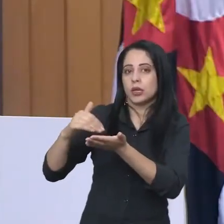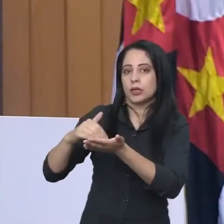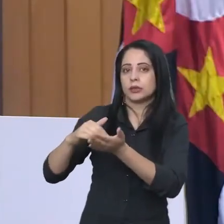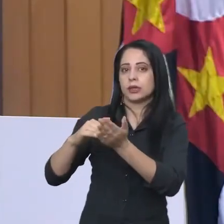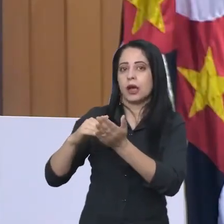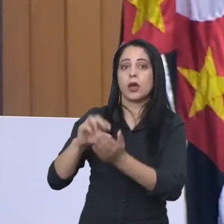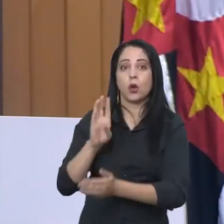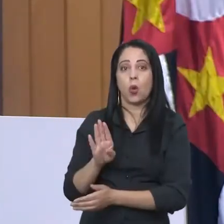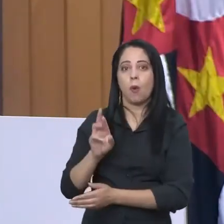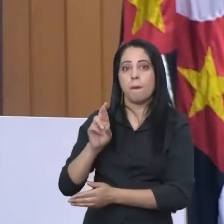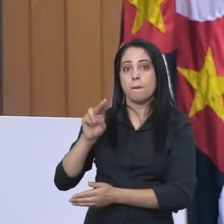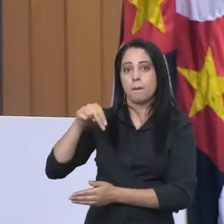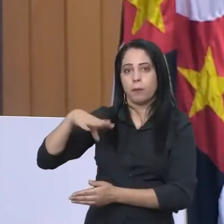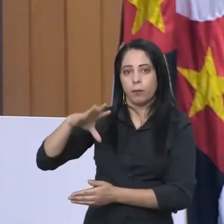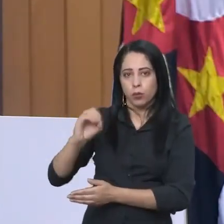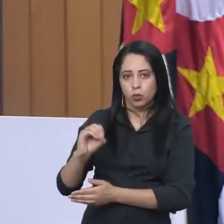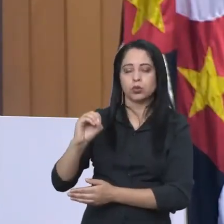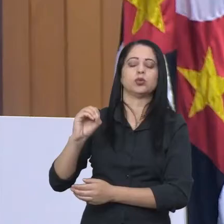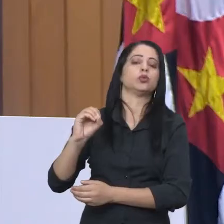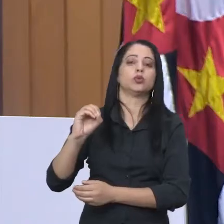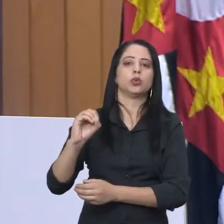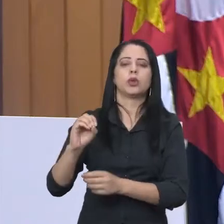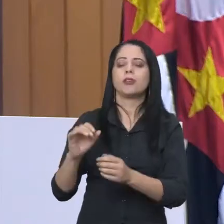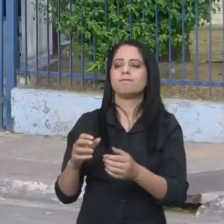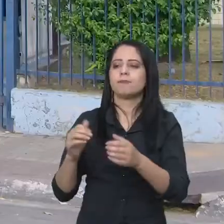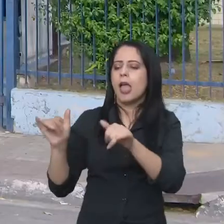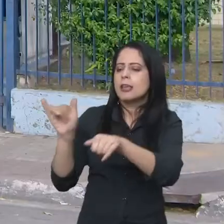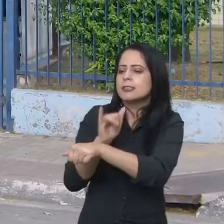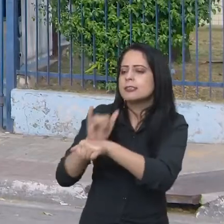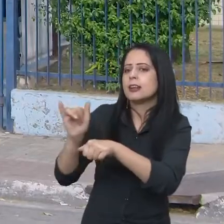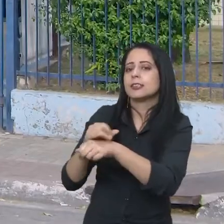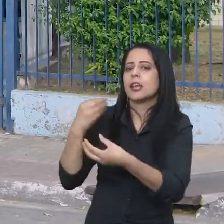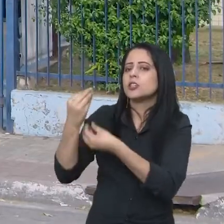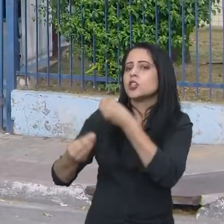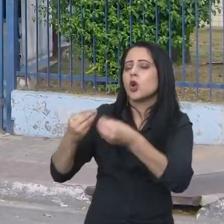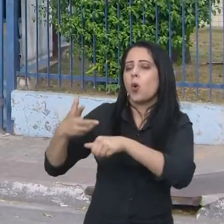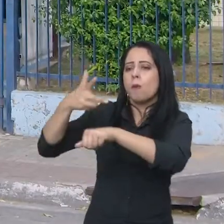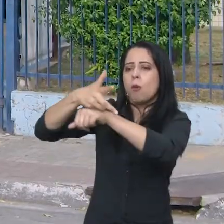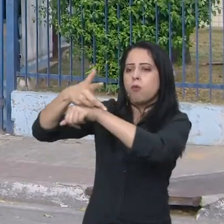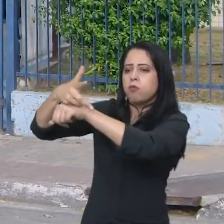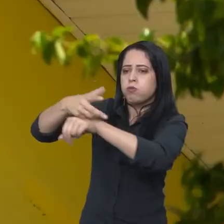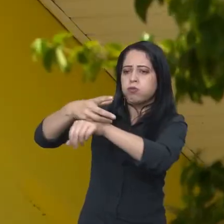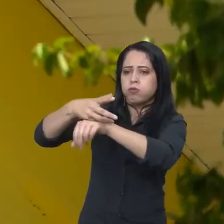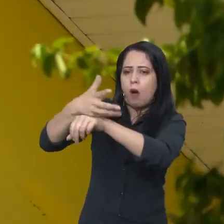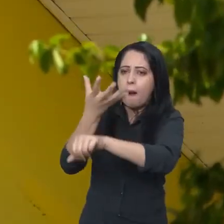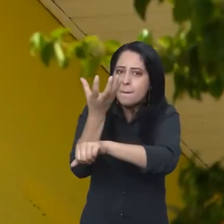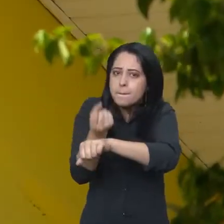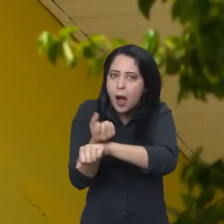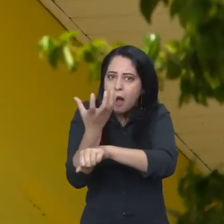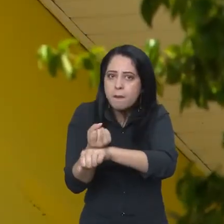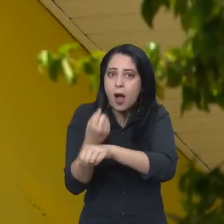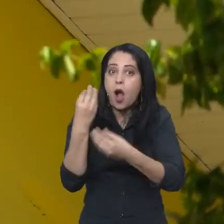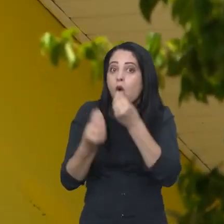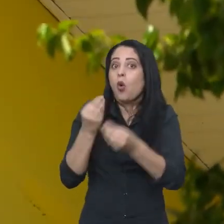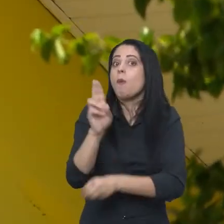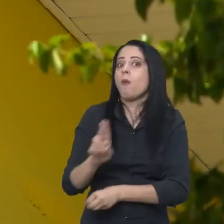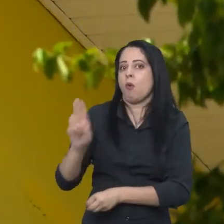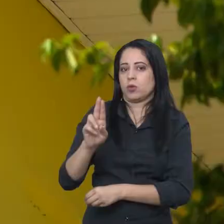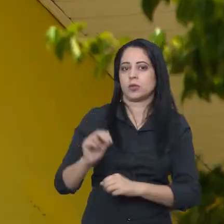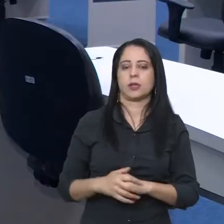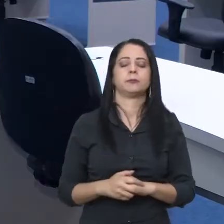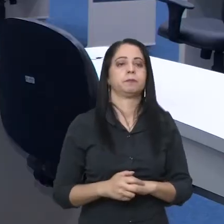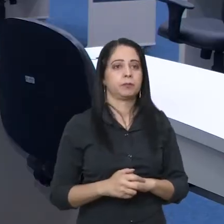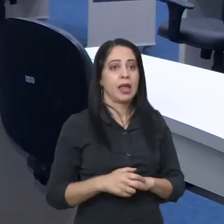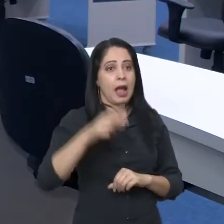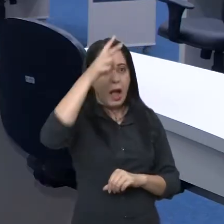com o secretário de Proteção ao Cidadão, Bruno Henrique dos Santos, para definir uma logística sobre o uso das imagens captadas pelas